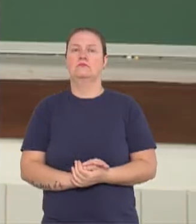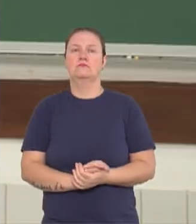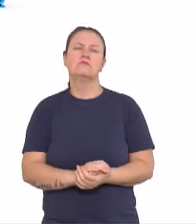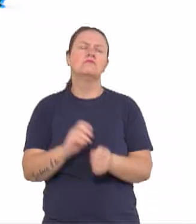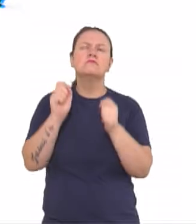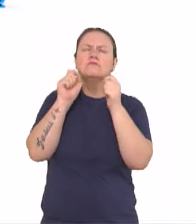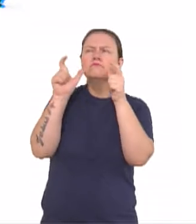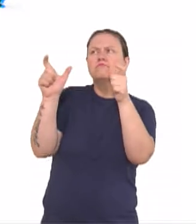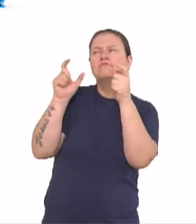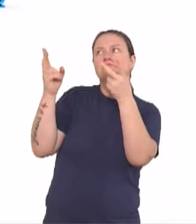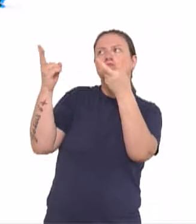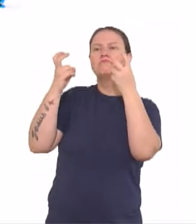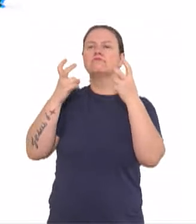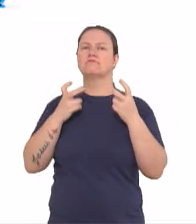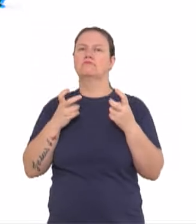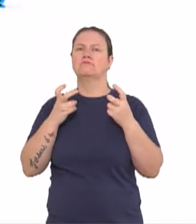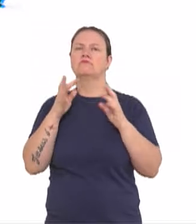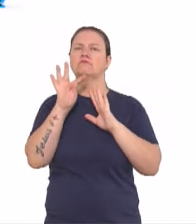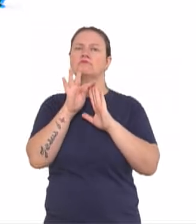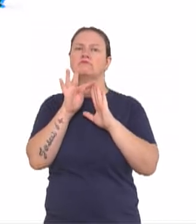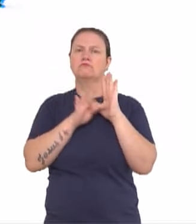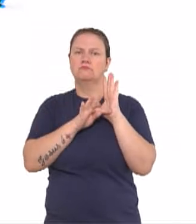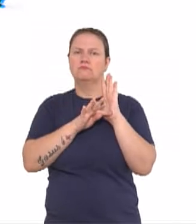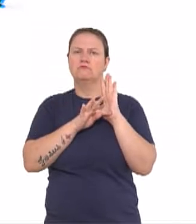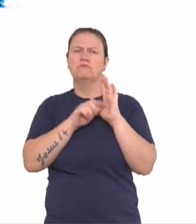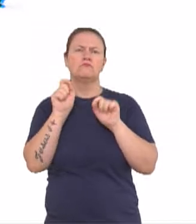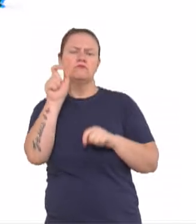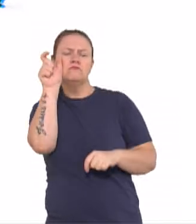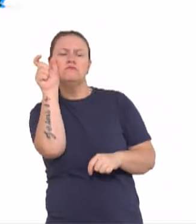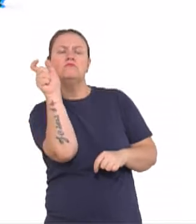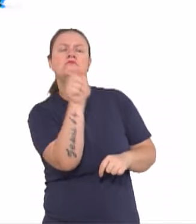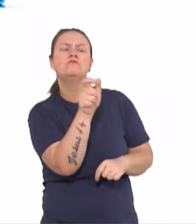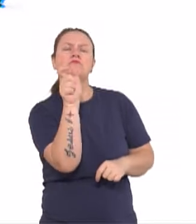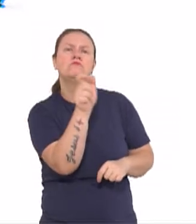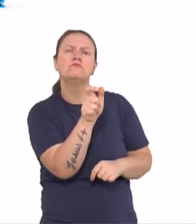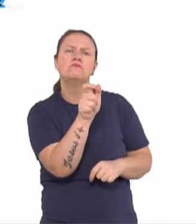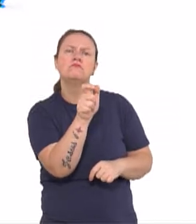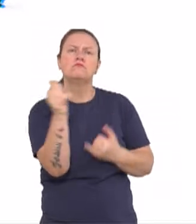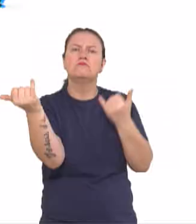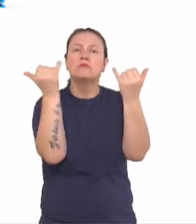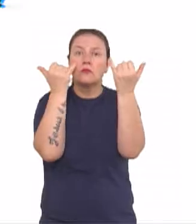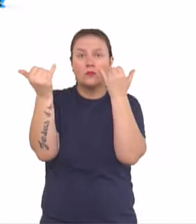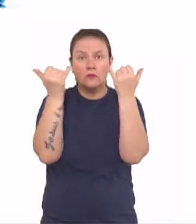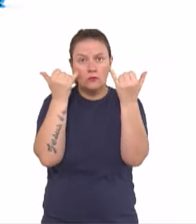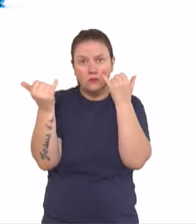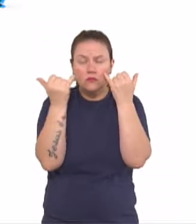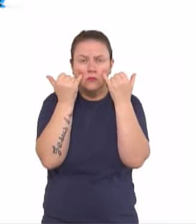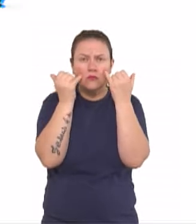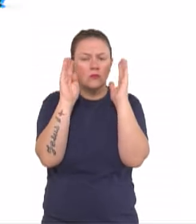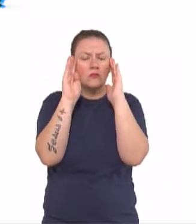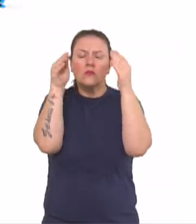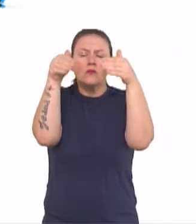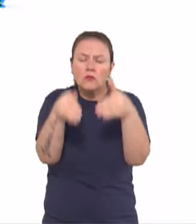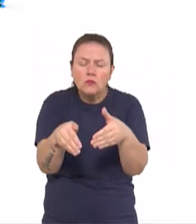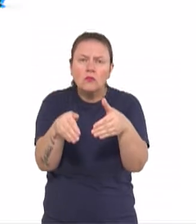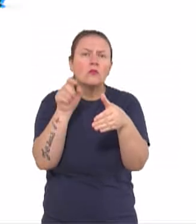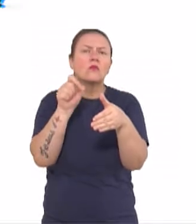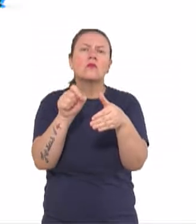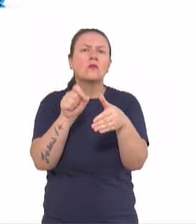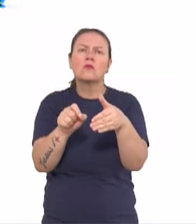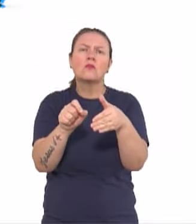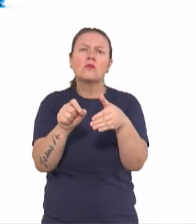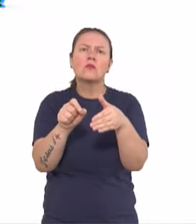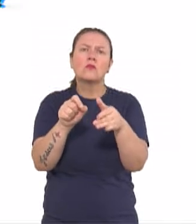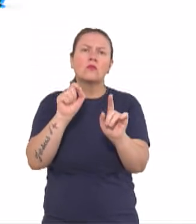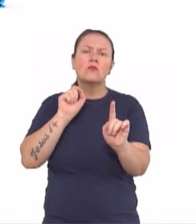Observe o trecho a seguir. Qual é a intencionalidade dessa informação? Sobre o que ela alerta?